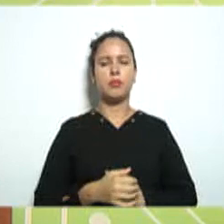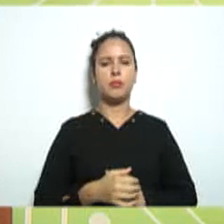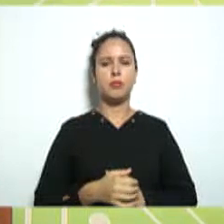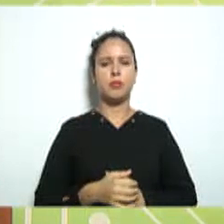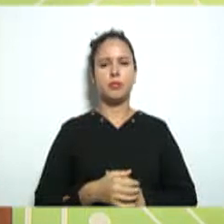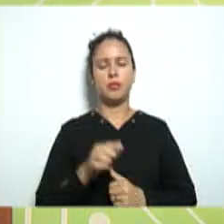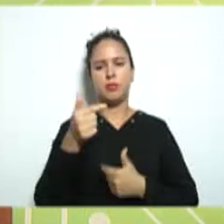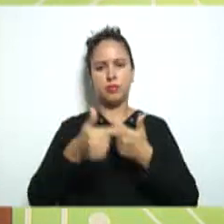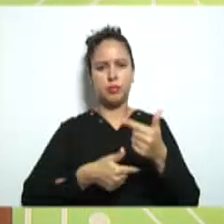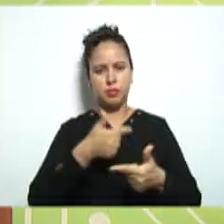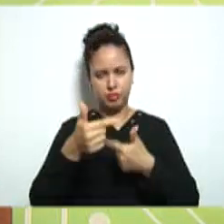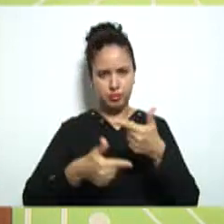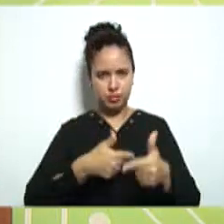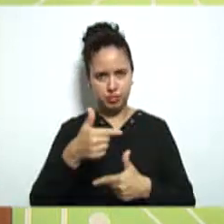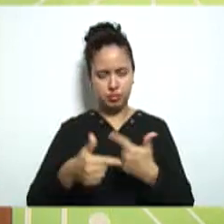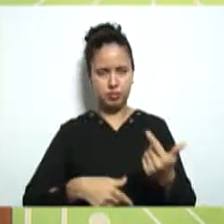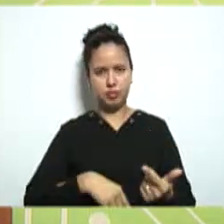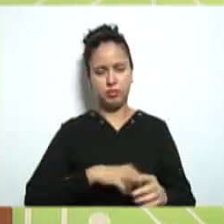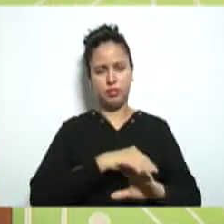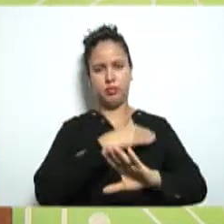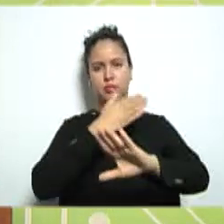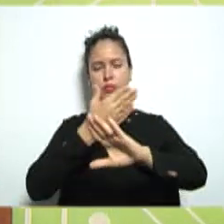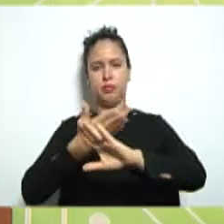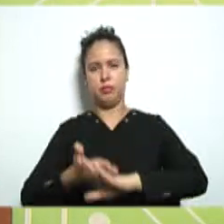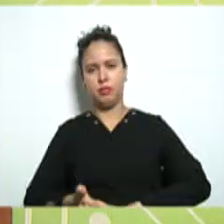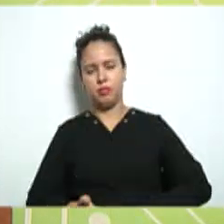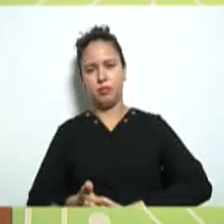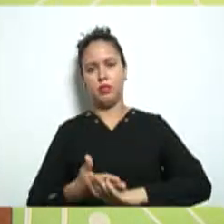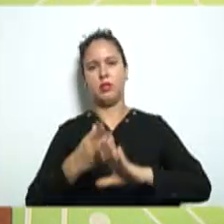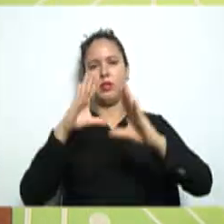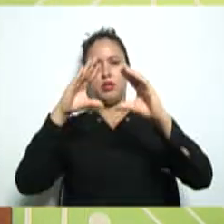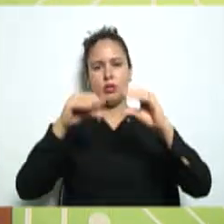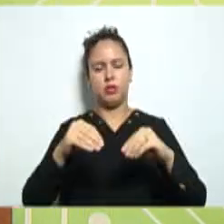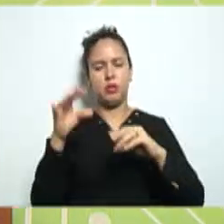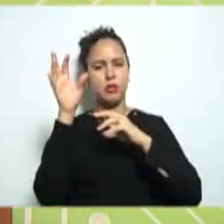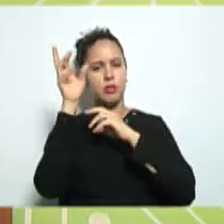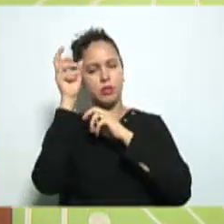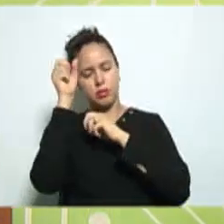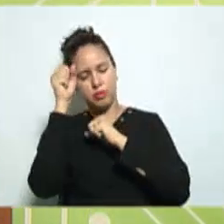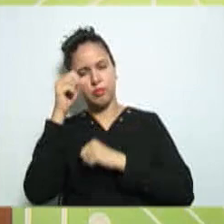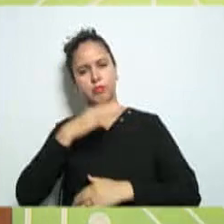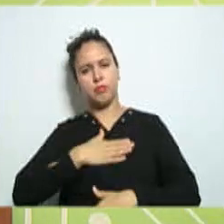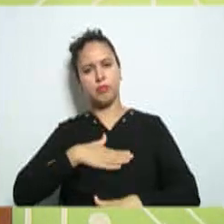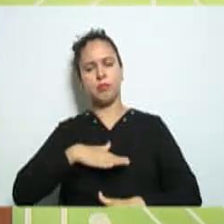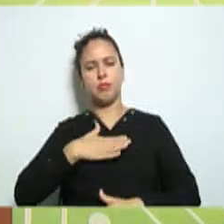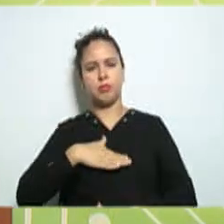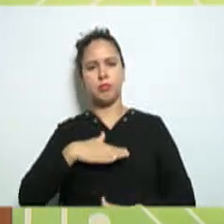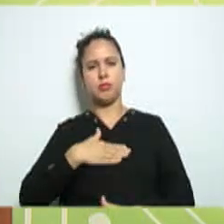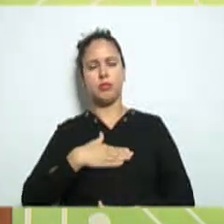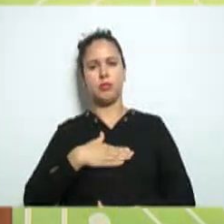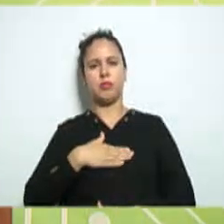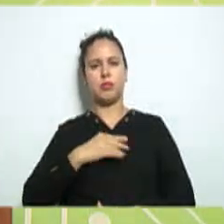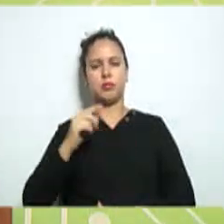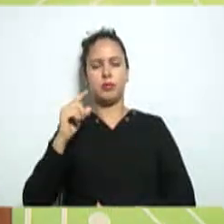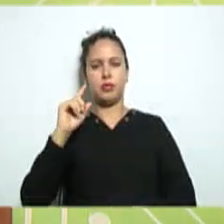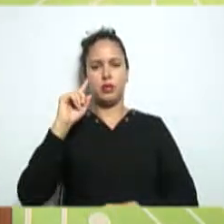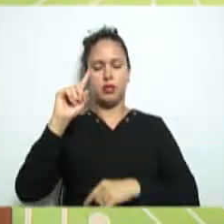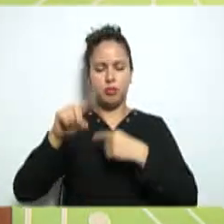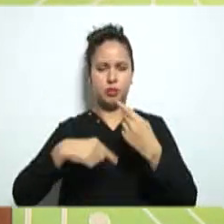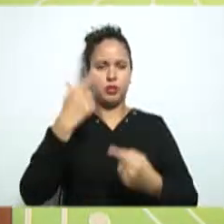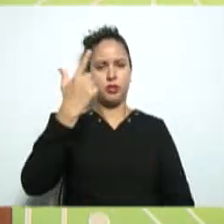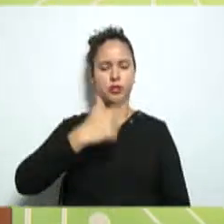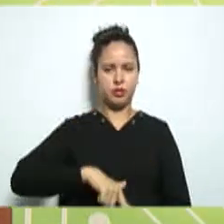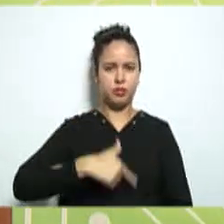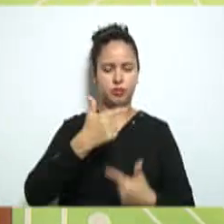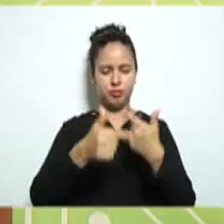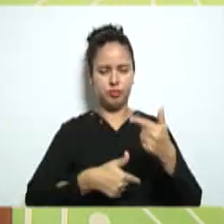tempo para descansar, repousar o seu corpo, recuperar as suas energias e aí ter um novo dia de trabalho. Na